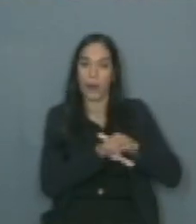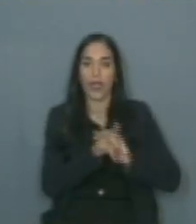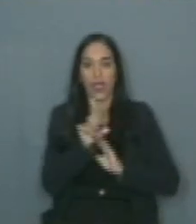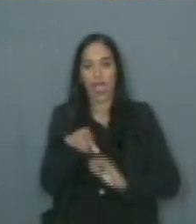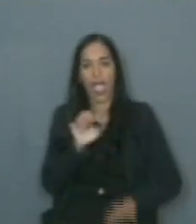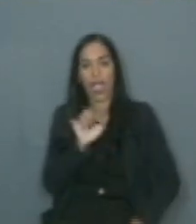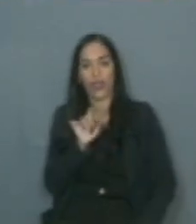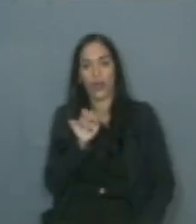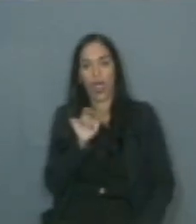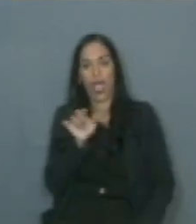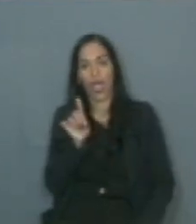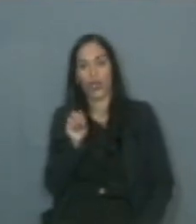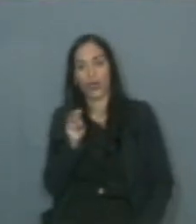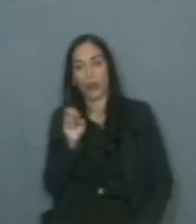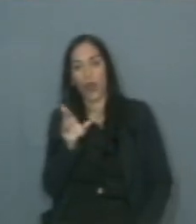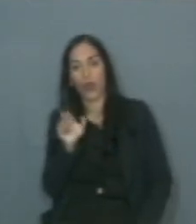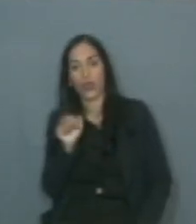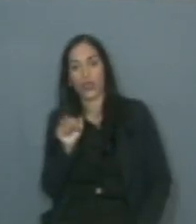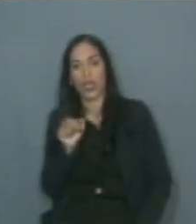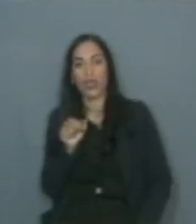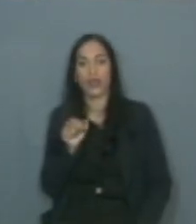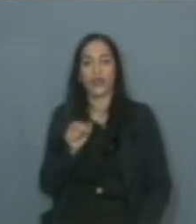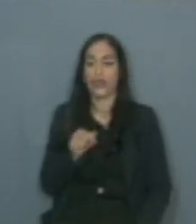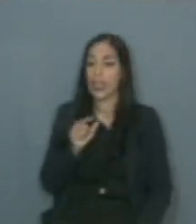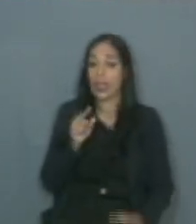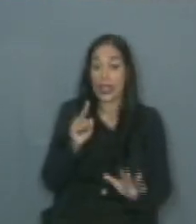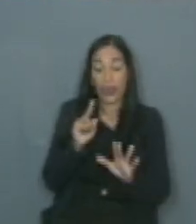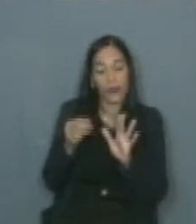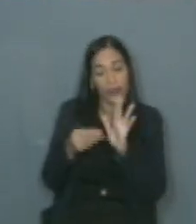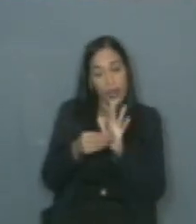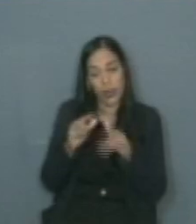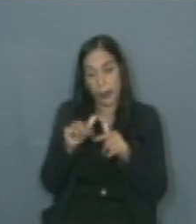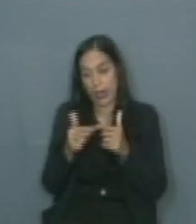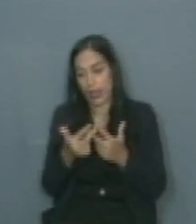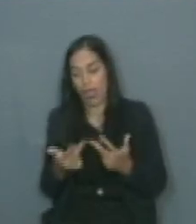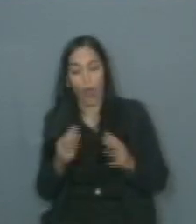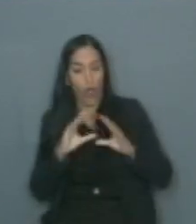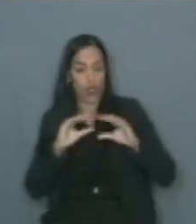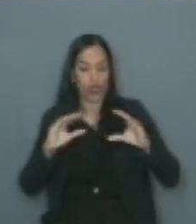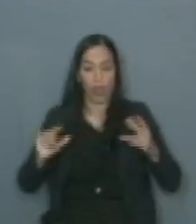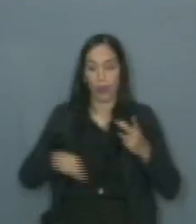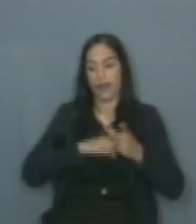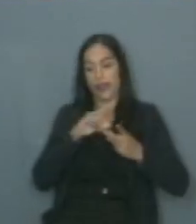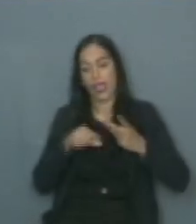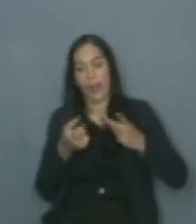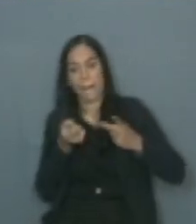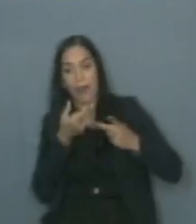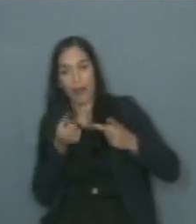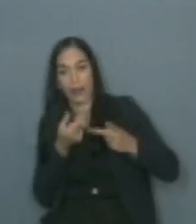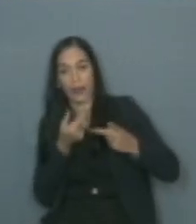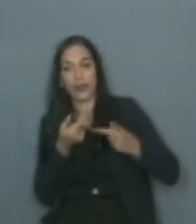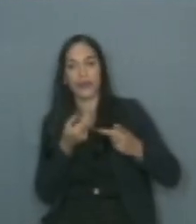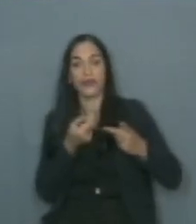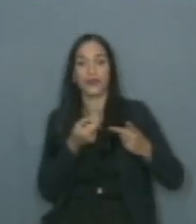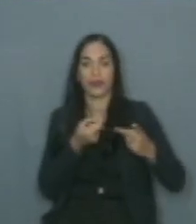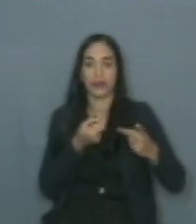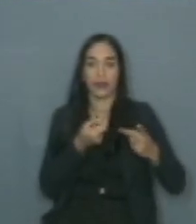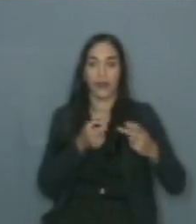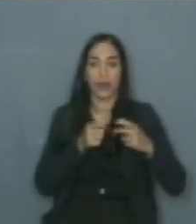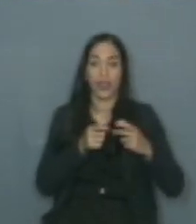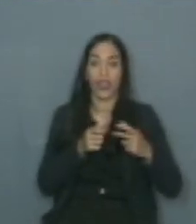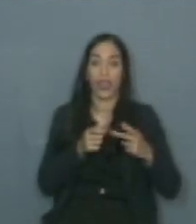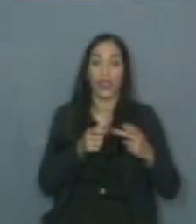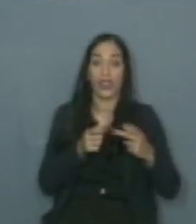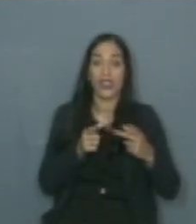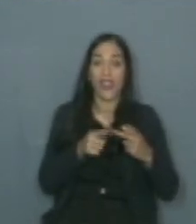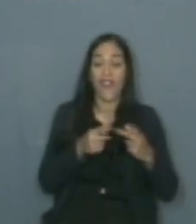foi para depósitos e não falta material. Não falta colchão, não falta remédio. O que sobra é